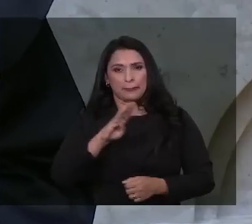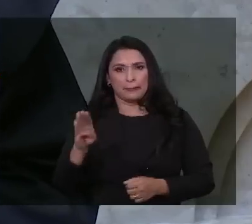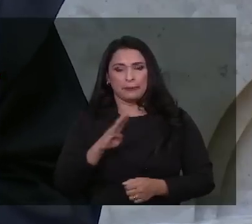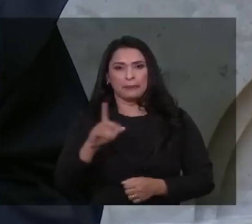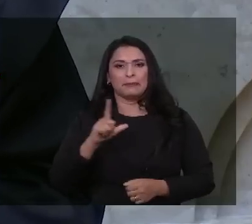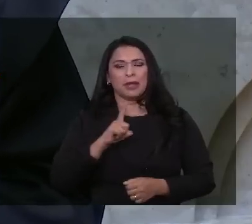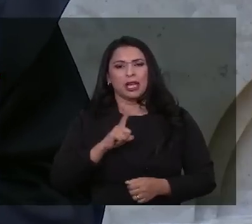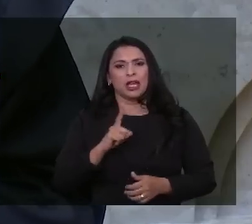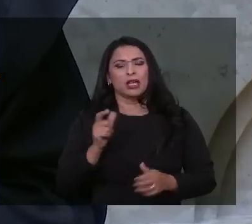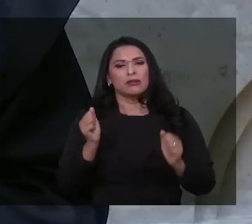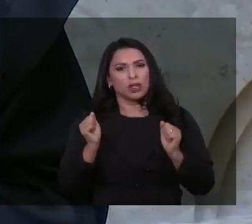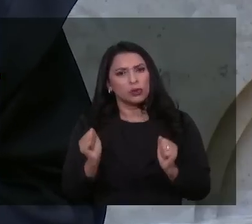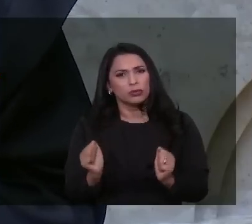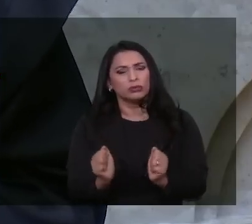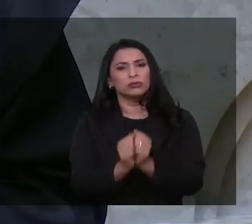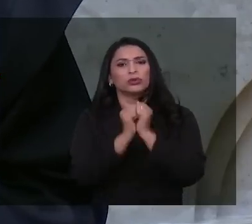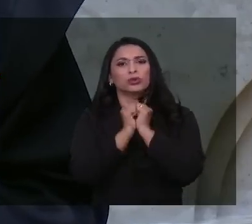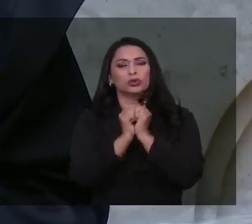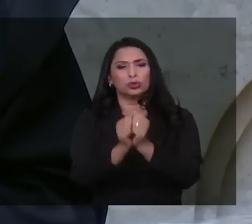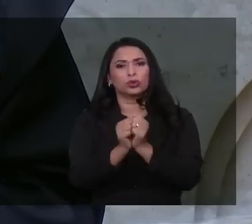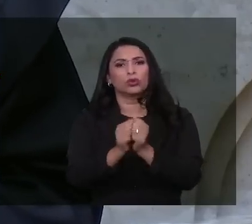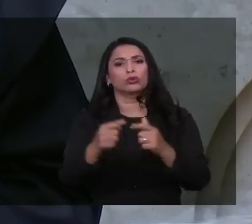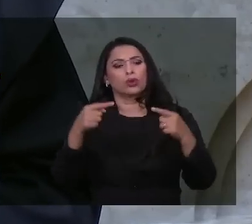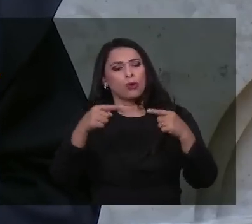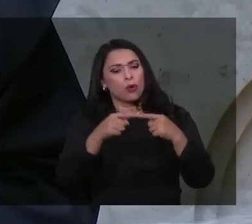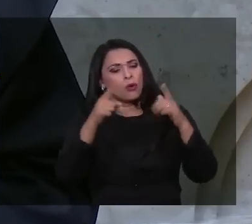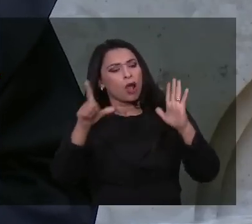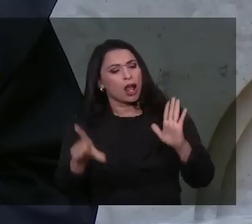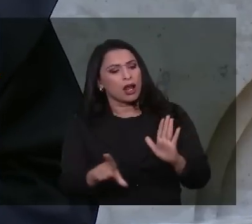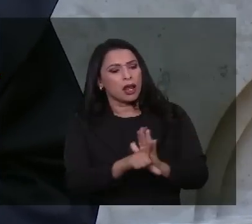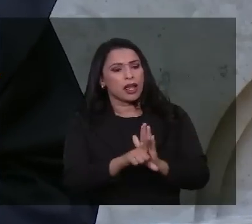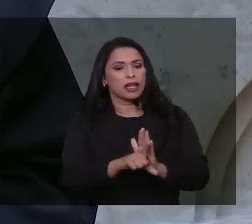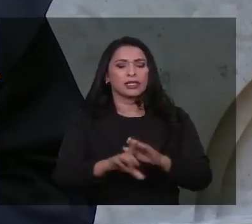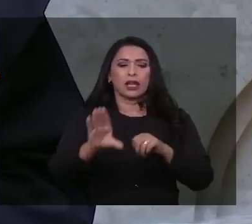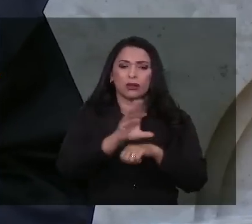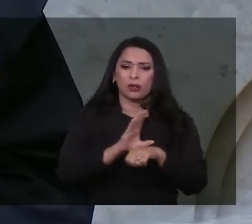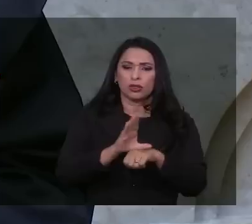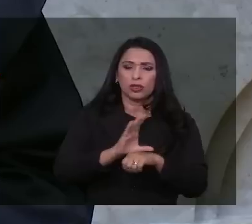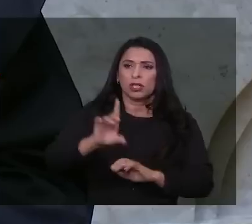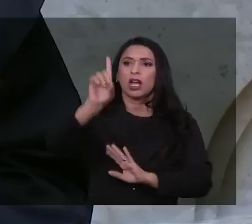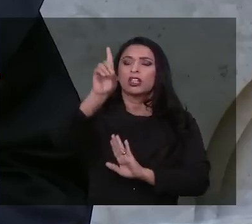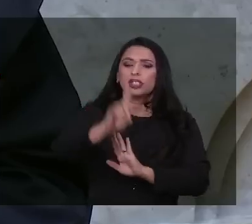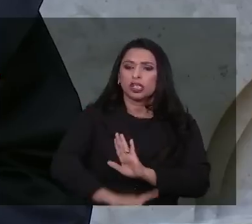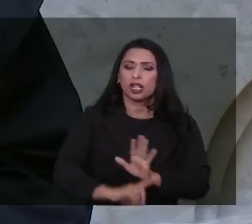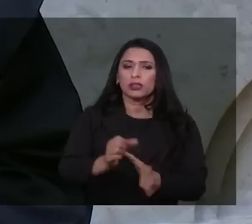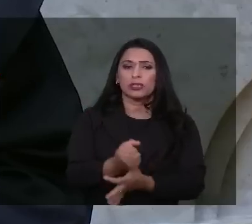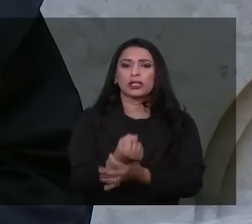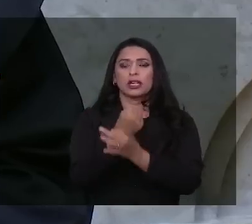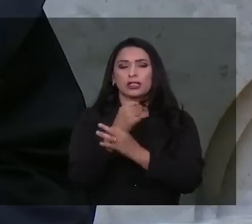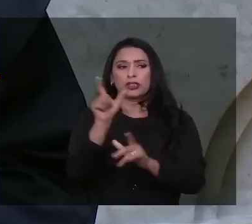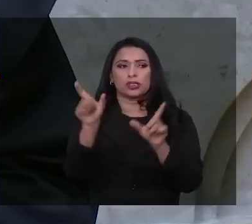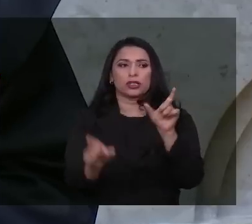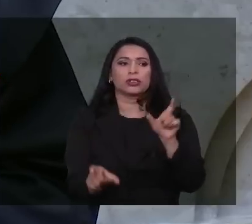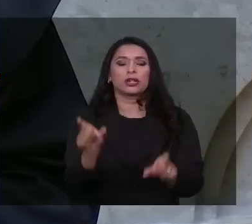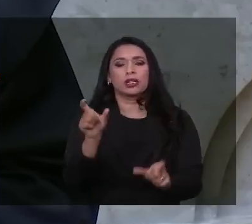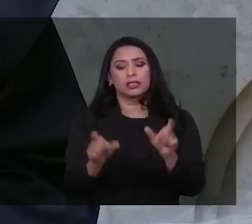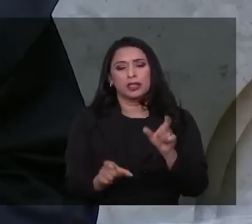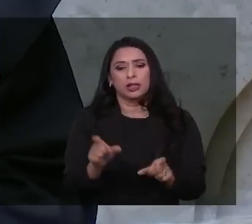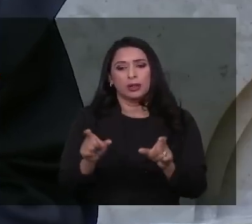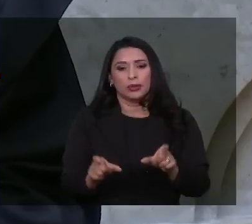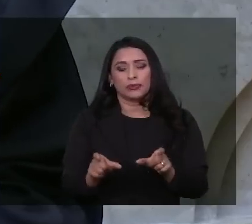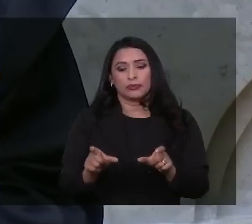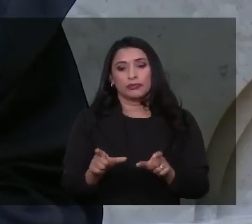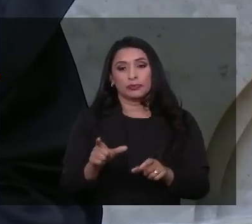ao lado da legalidade, da Constituição e dos direitos e garantias individuais. Este ano